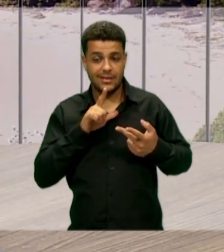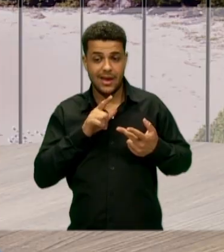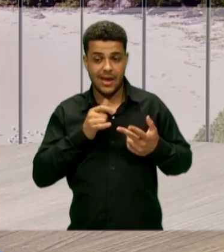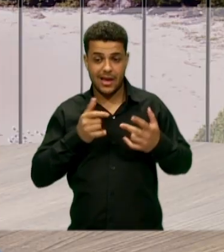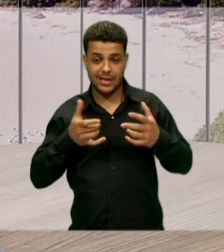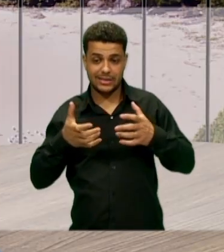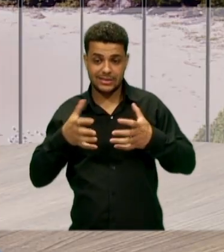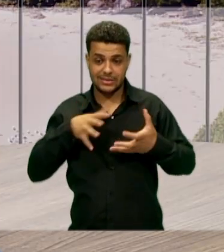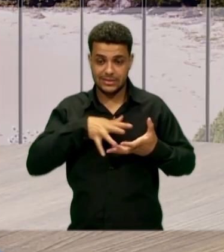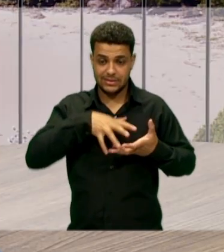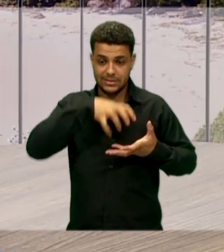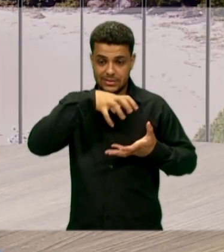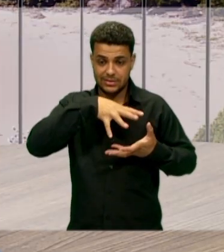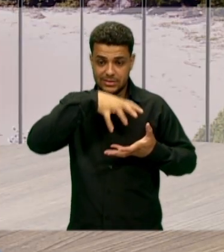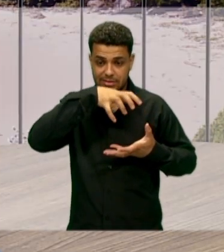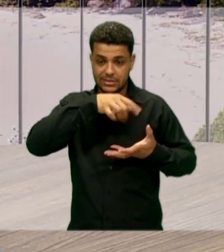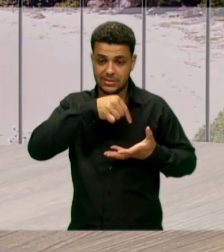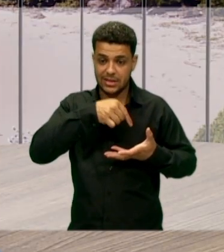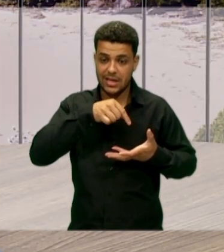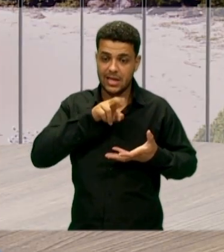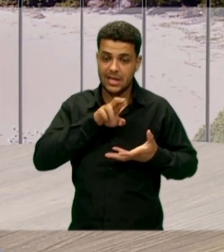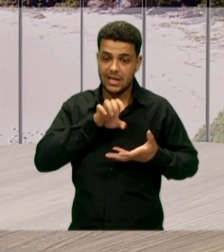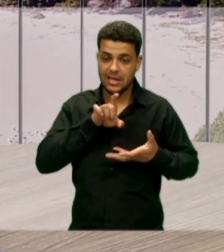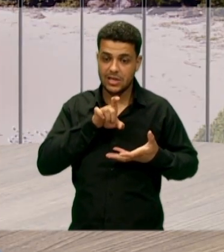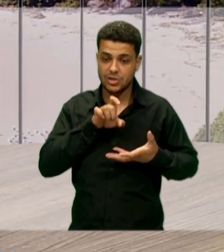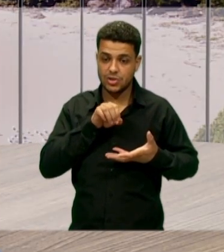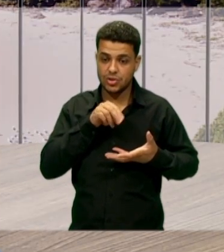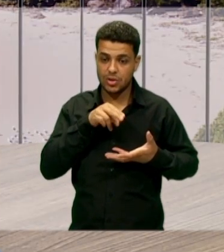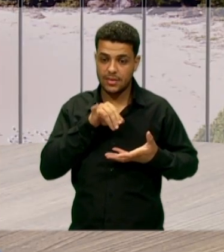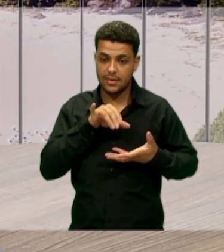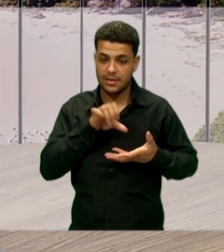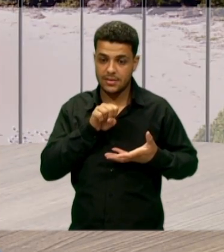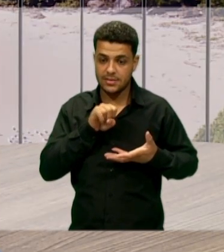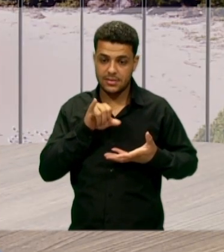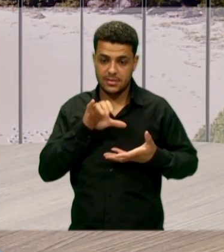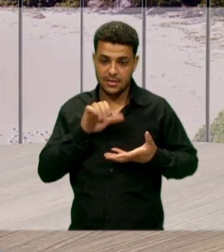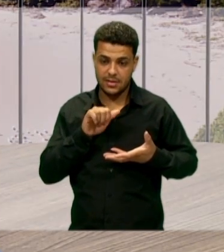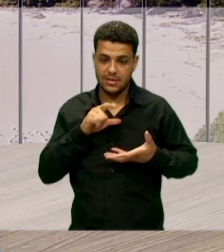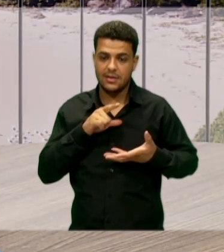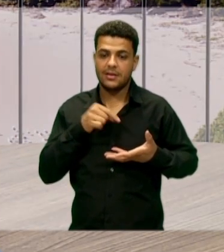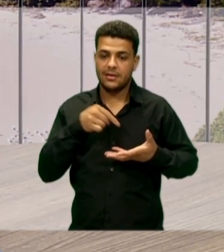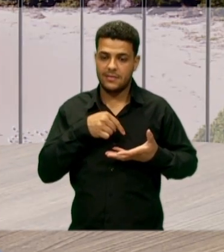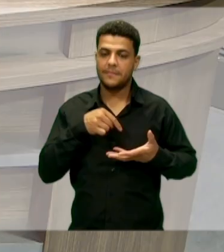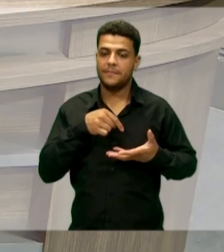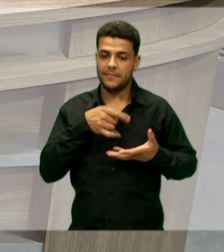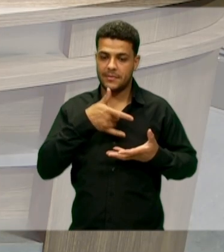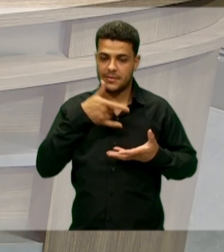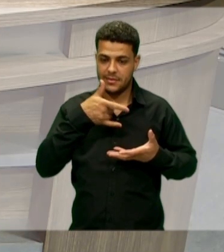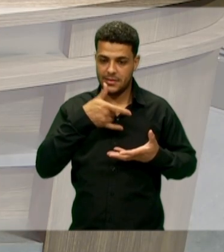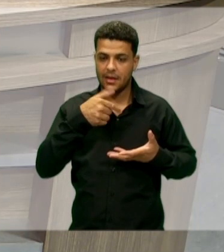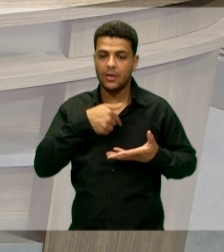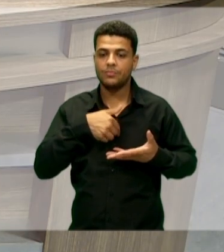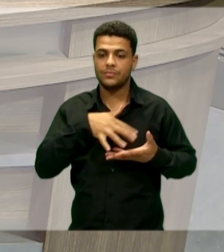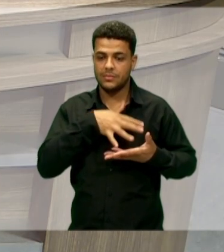ressonância nuclear magnética, né? Também na mama é um ótimo exame. É um ótimo exame. Ressonância magnética.